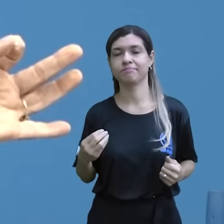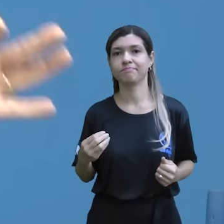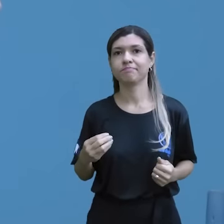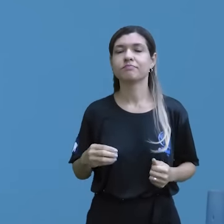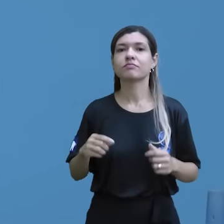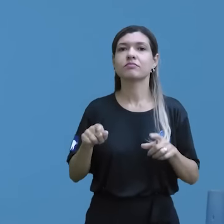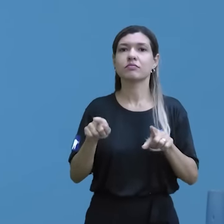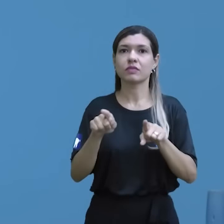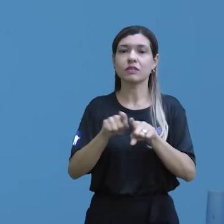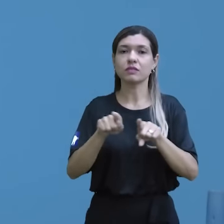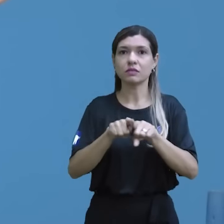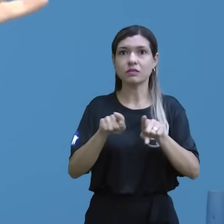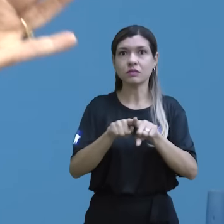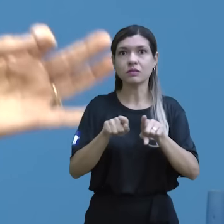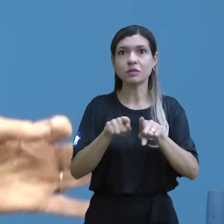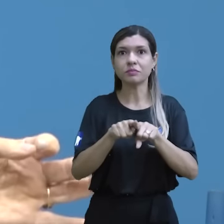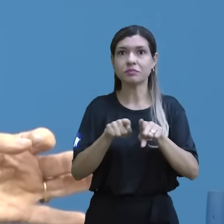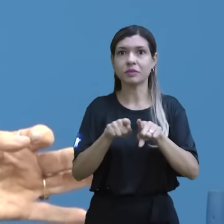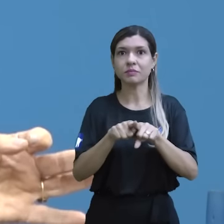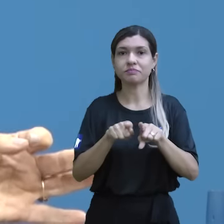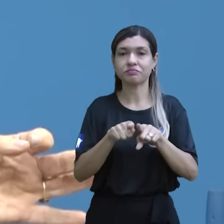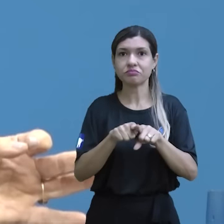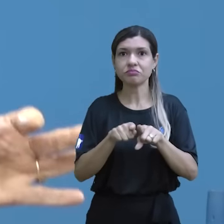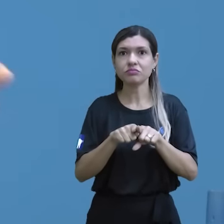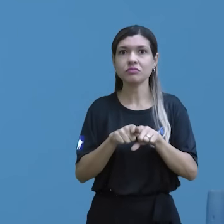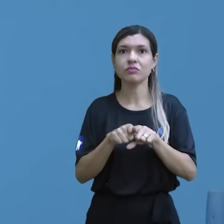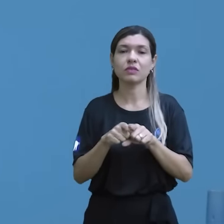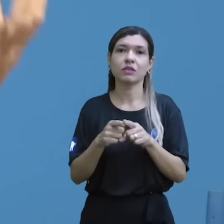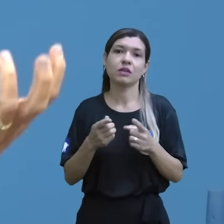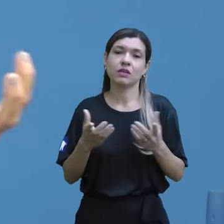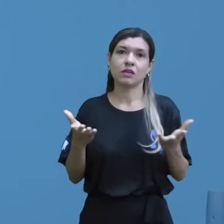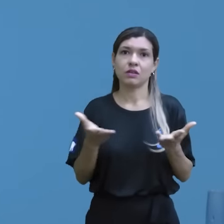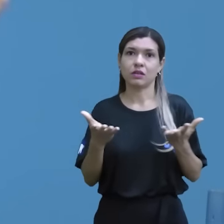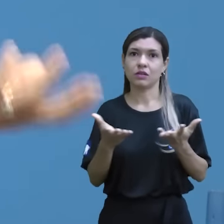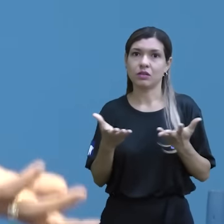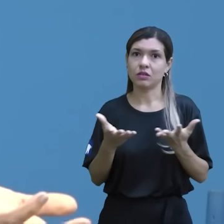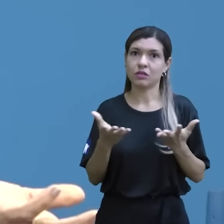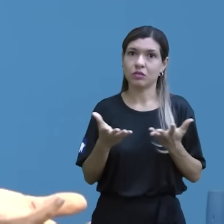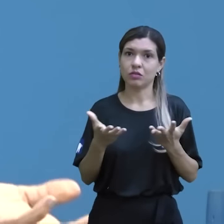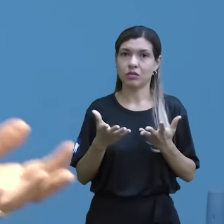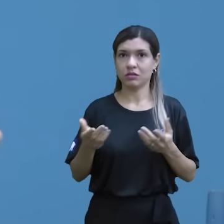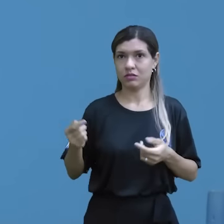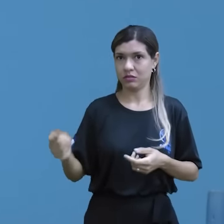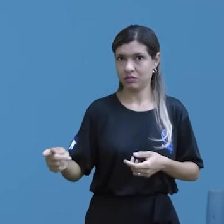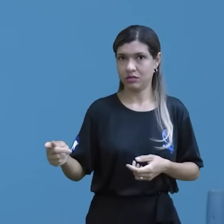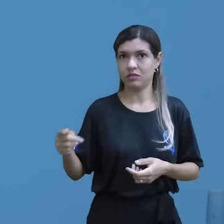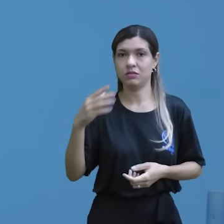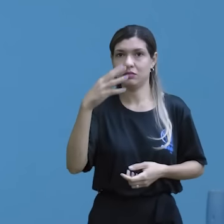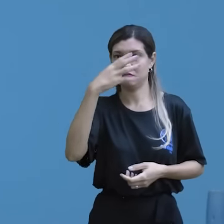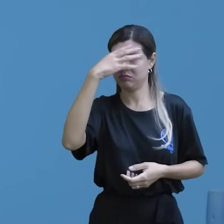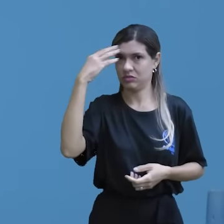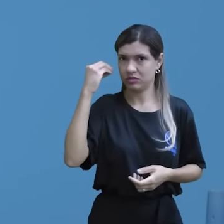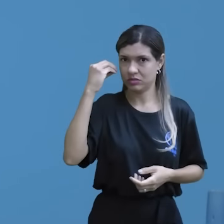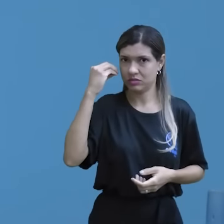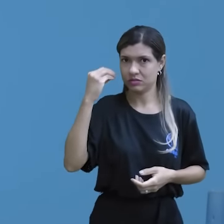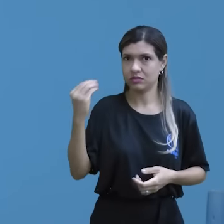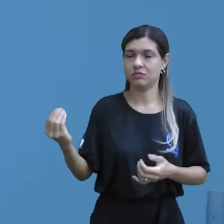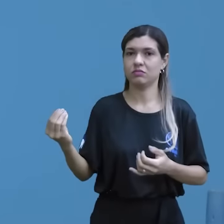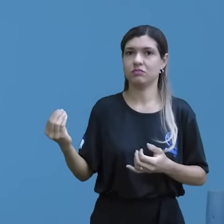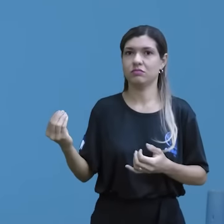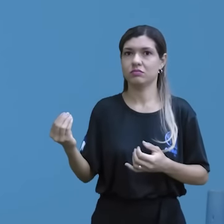desconhecido, tanto que Sérgio Buarque de Holanda pede para ele resenhar. E bem ao estilo de Lima Barreto, ele começa dizendo